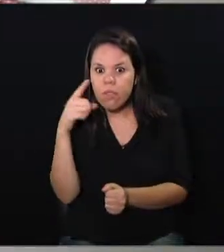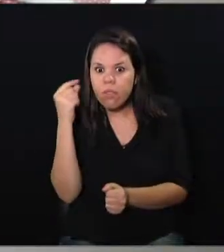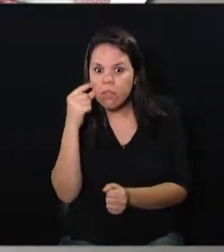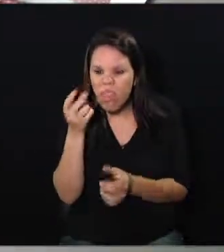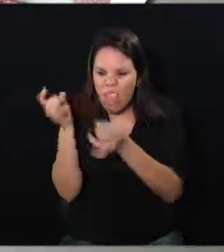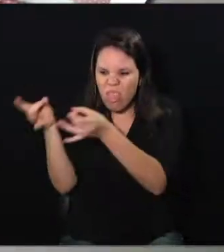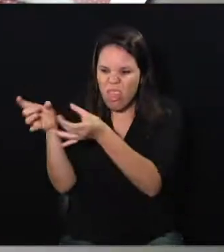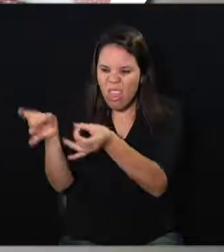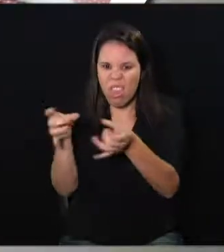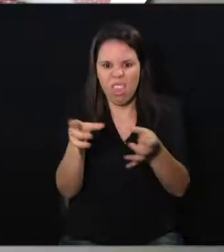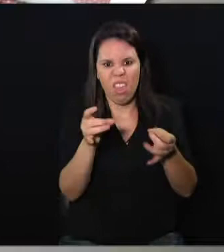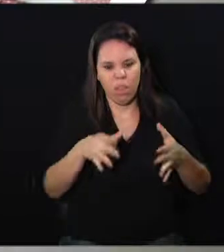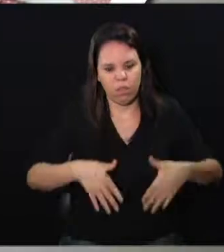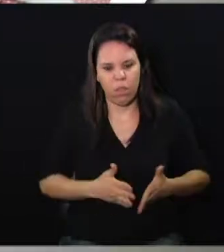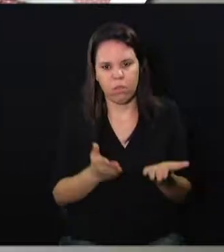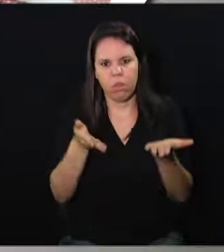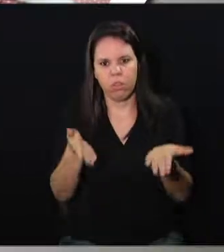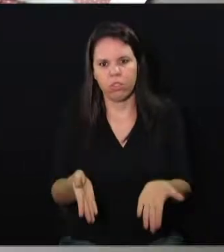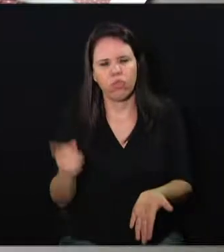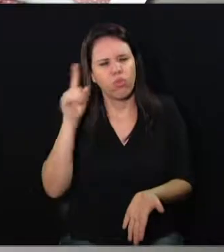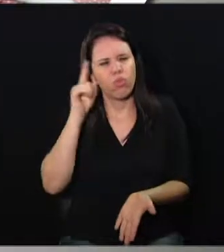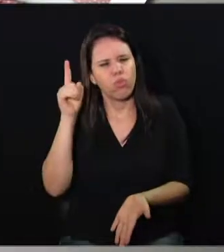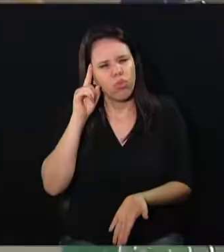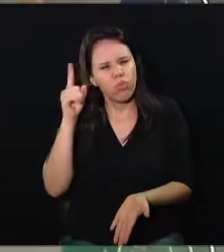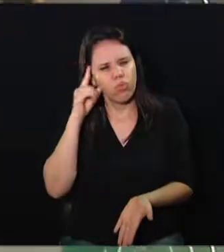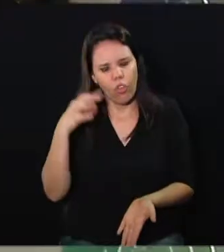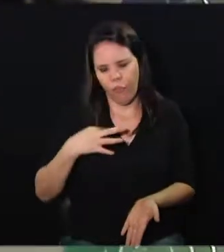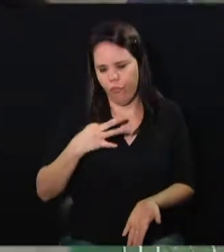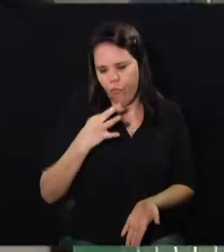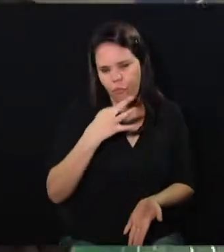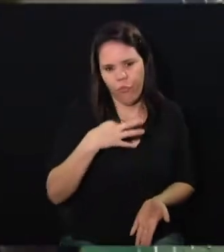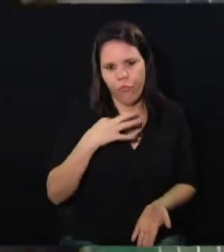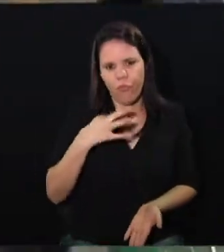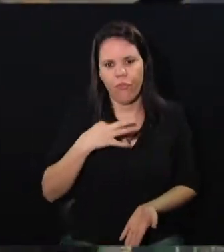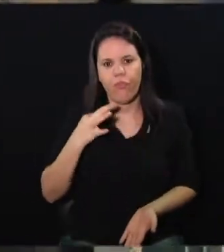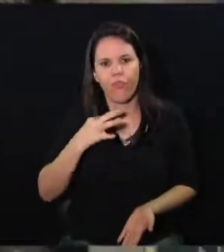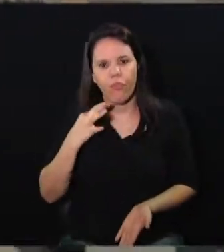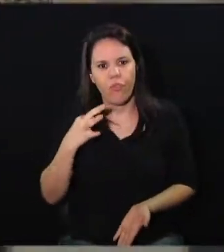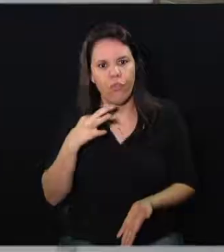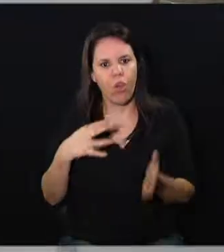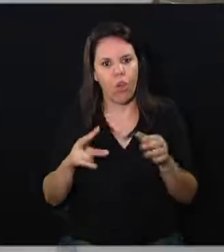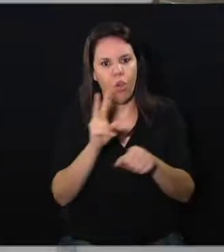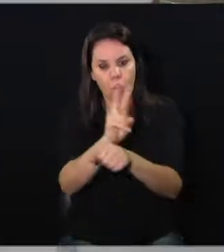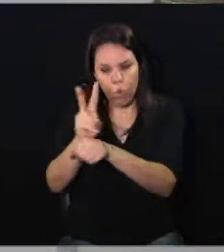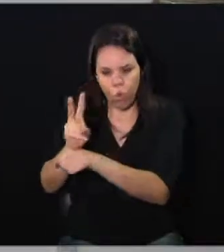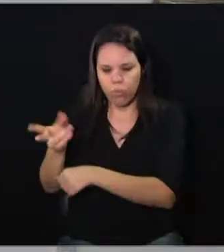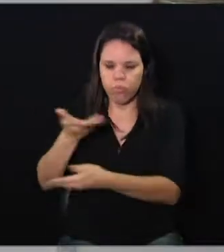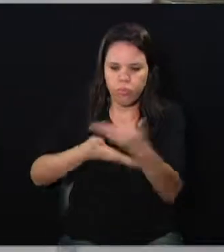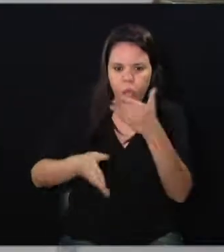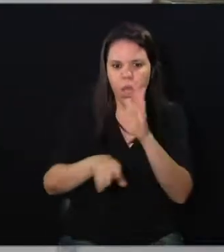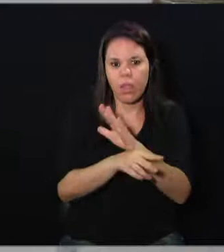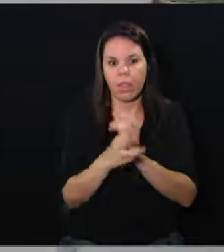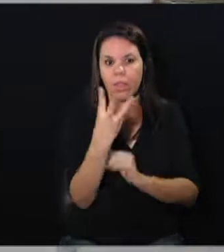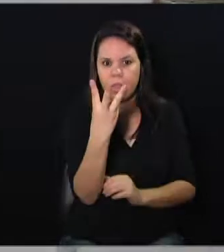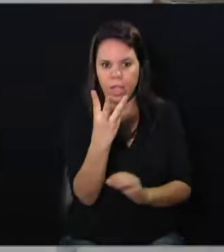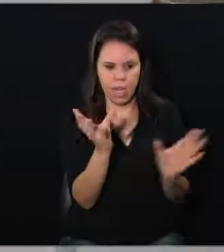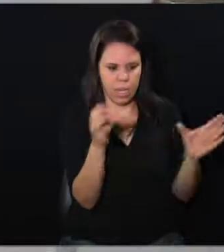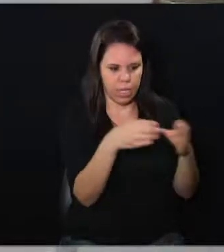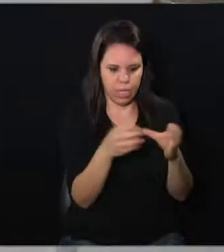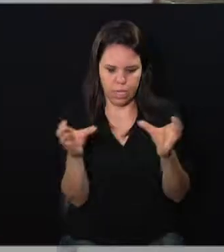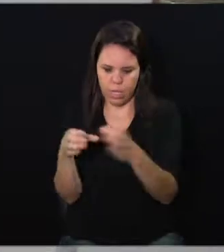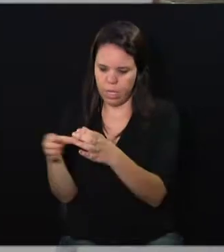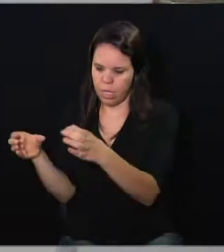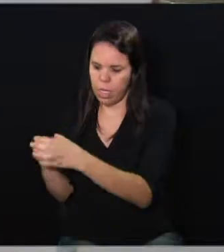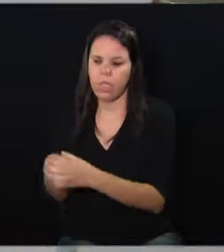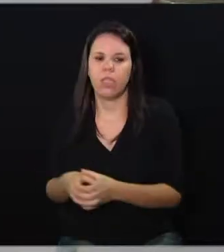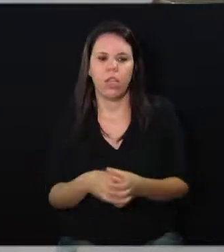aqui. Todos os dias, os voluntários da ONG se dividem para cuidar dos bichinhos. Nós temos 3 equipes. Nós temos a equipe da